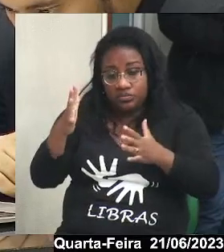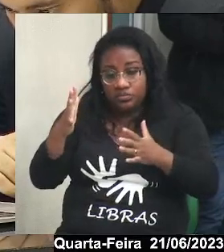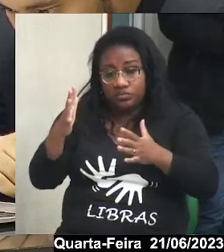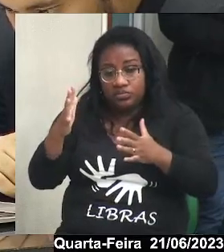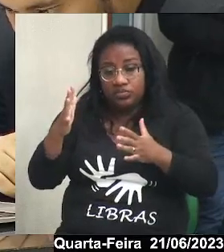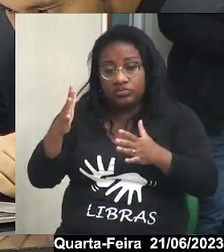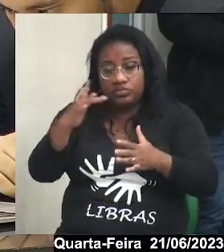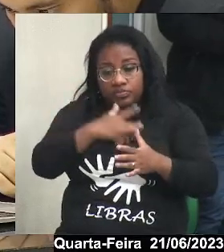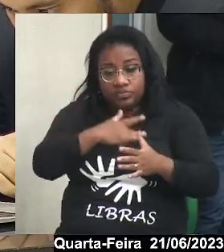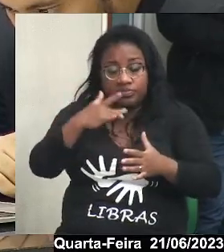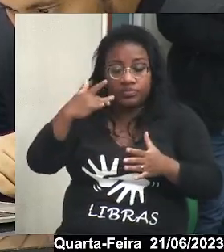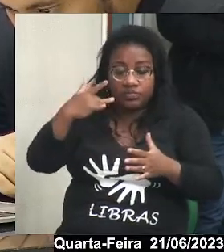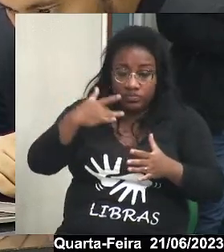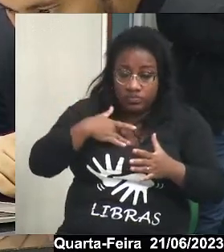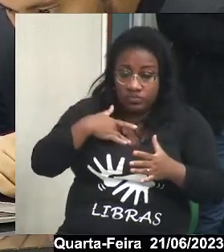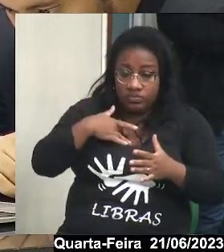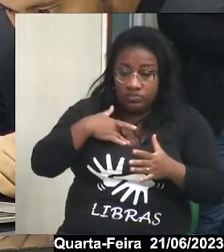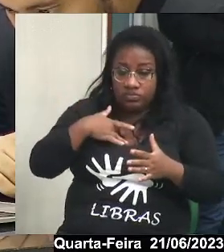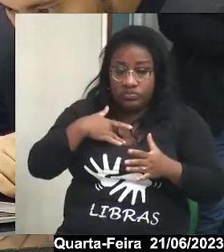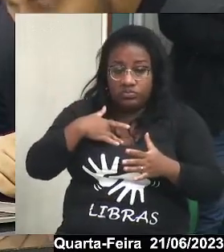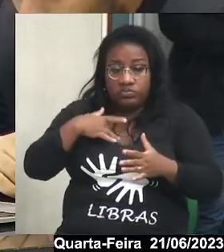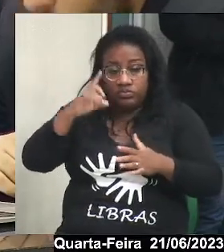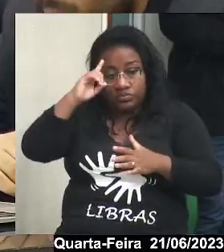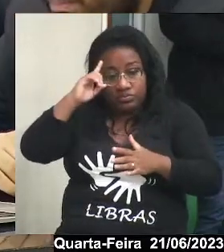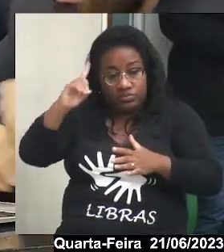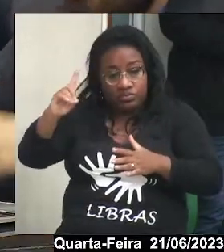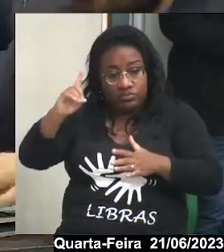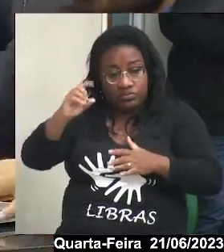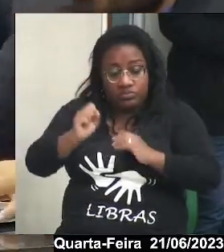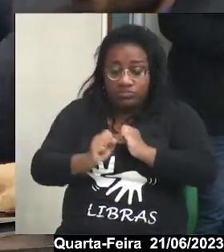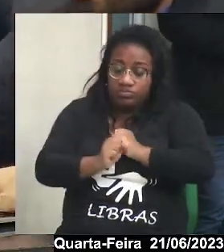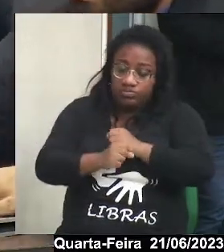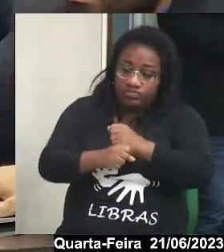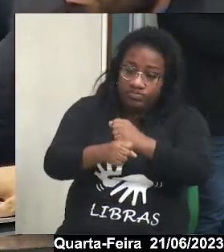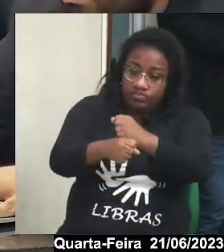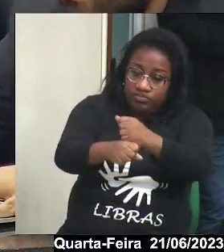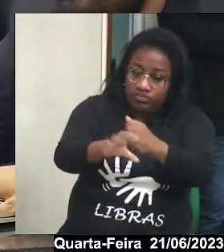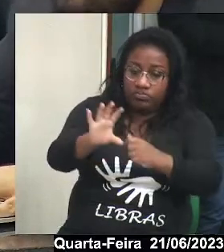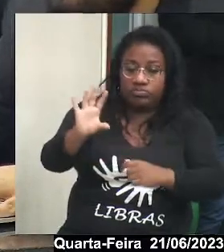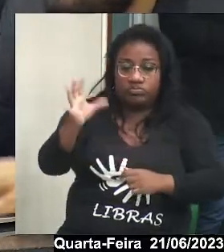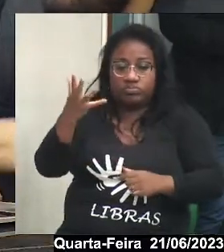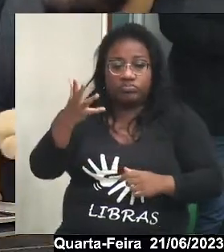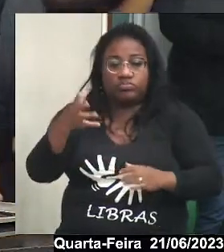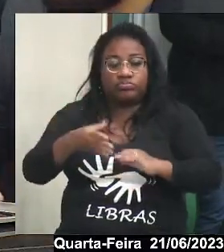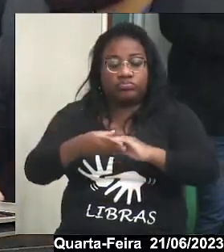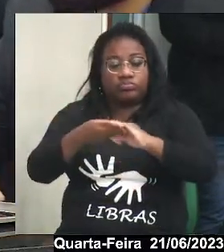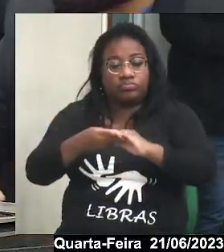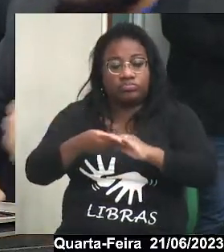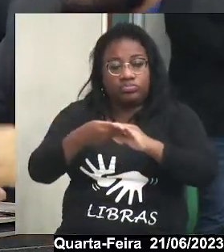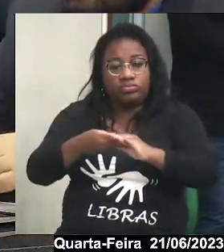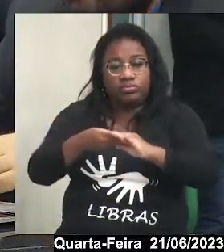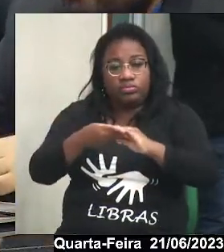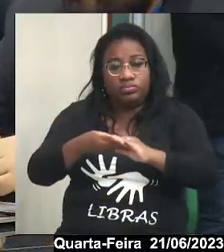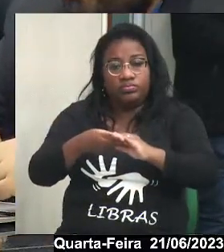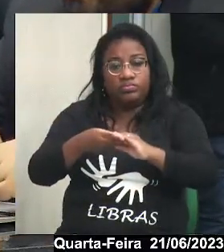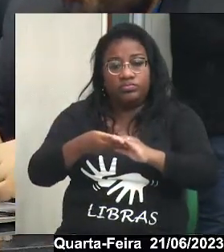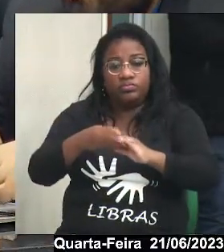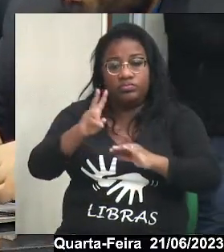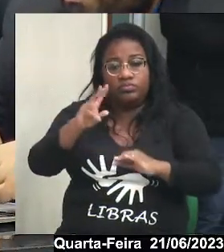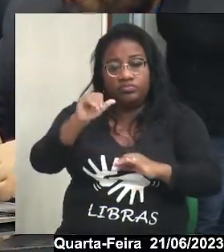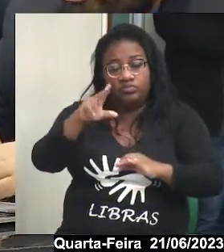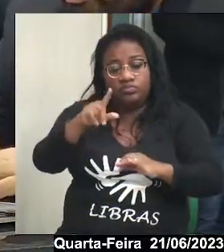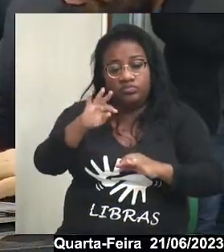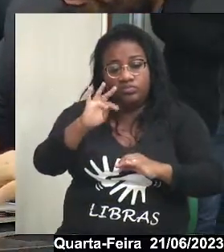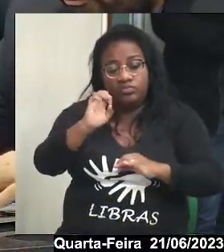que Deus te dê muita saúde e que essa data se repita por muitos e muitos anos. Quero aqui também cumprimentar meu amigo Duva, lá do